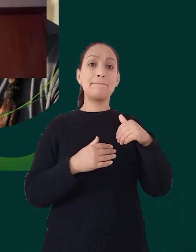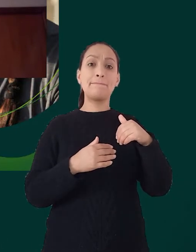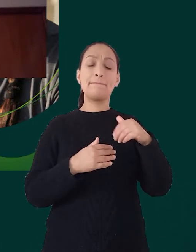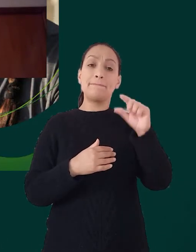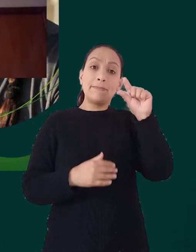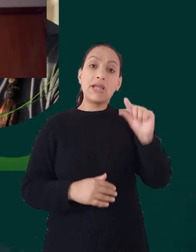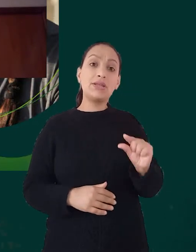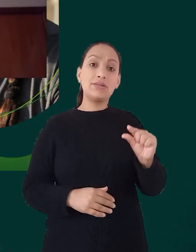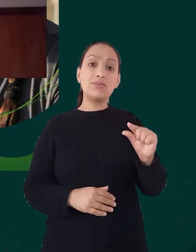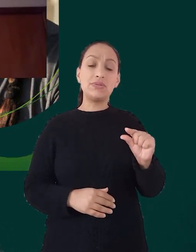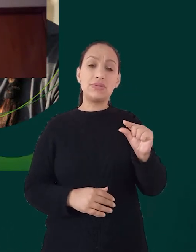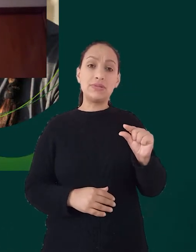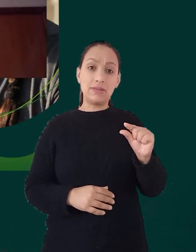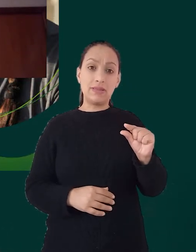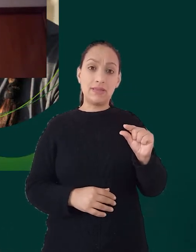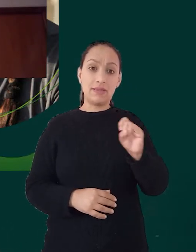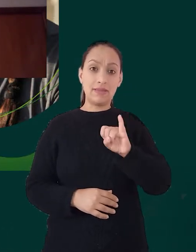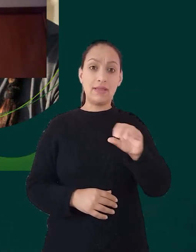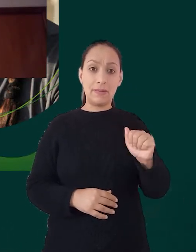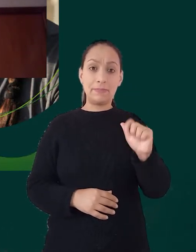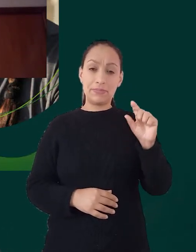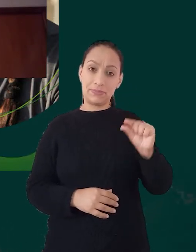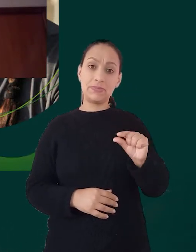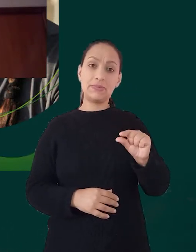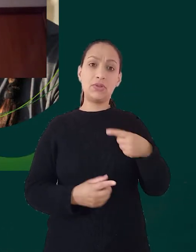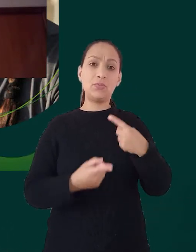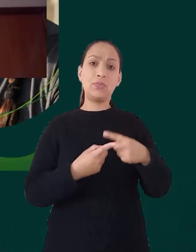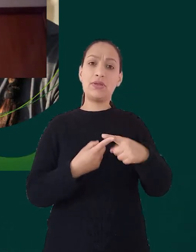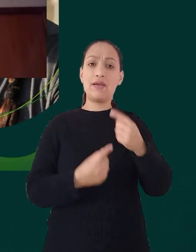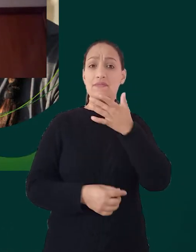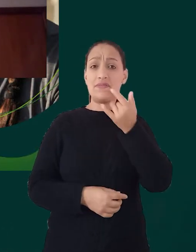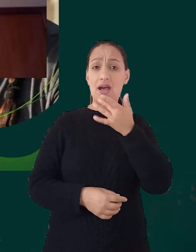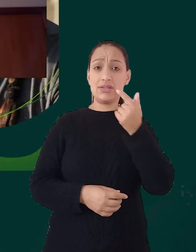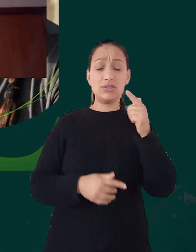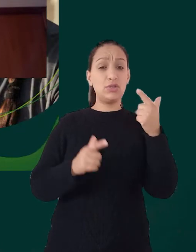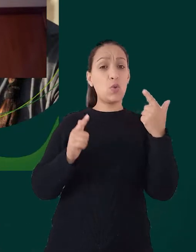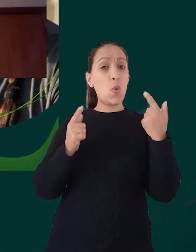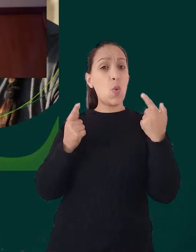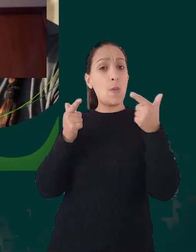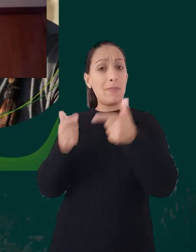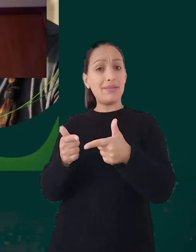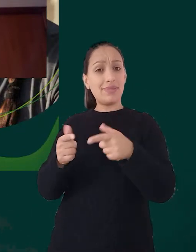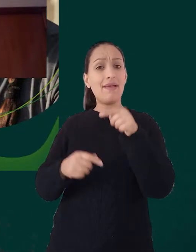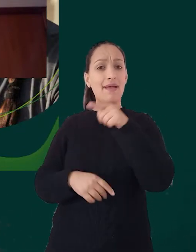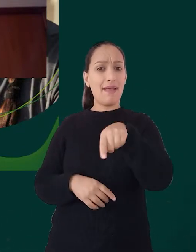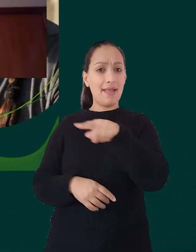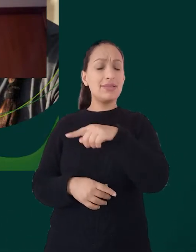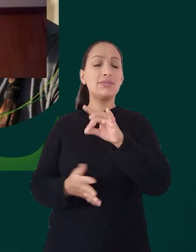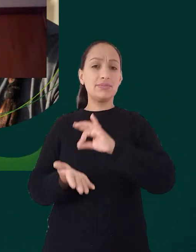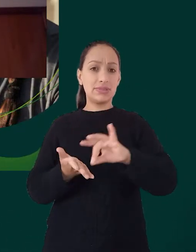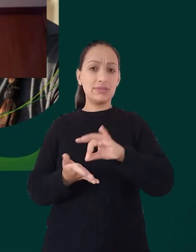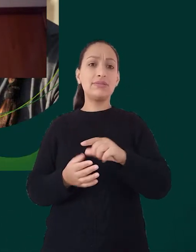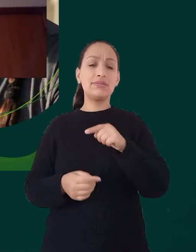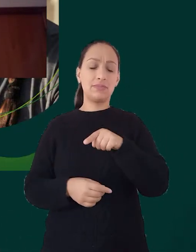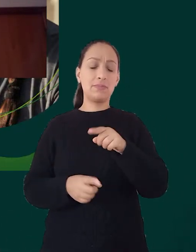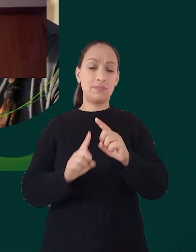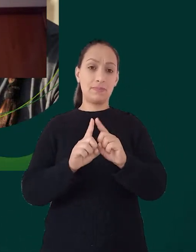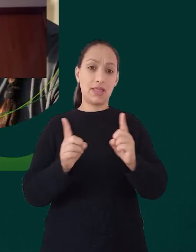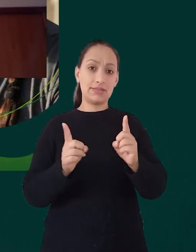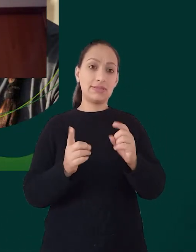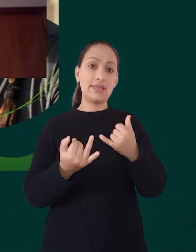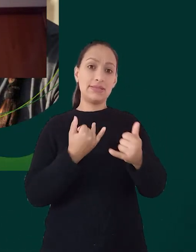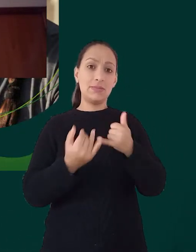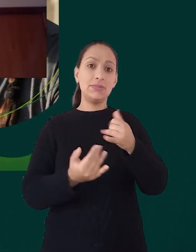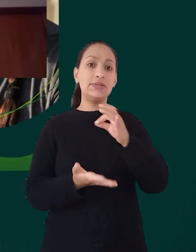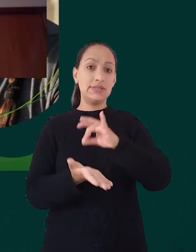reduzida, ela é muito pequena, porque é muito fácil de tu combater eles. Então, sim, no caso de um inimigo,